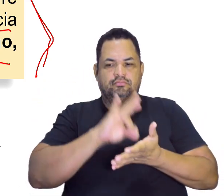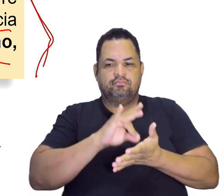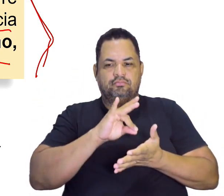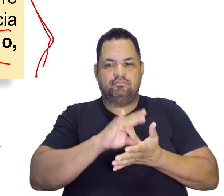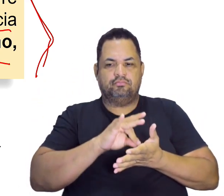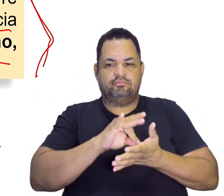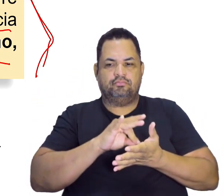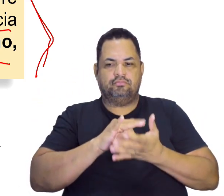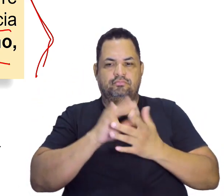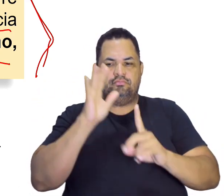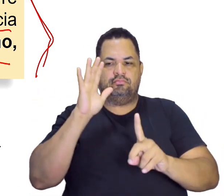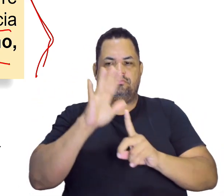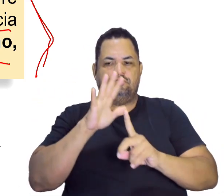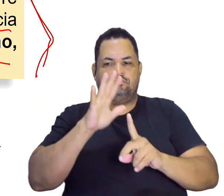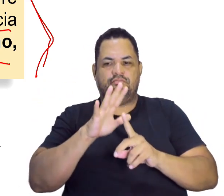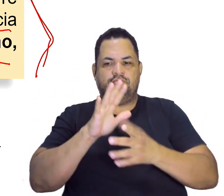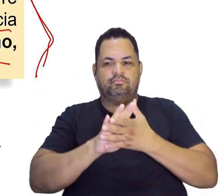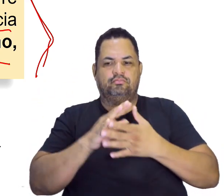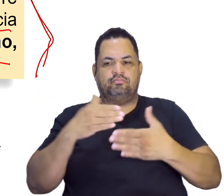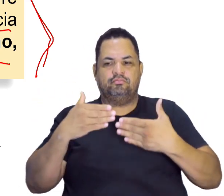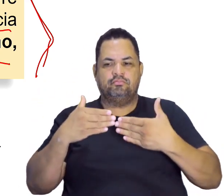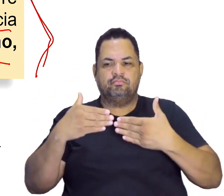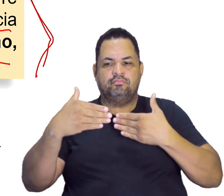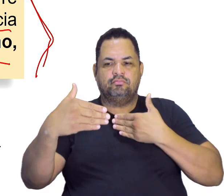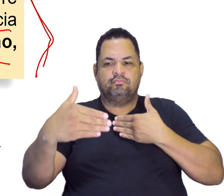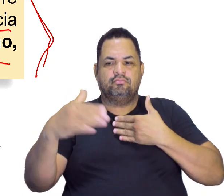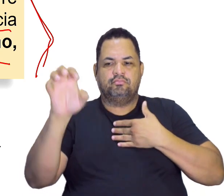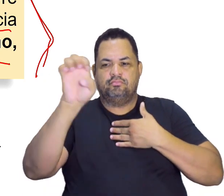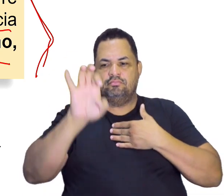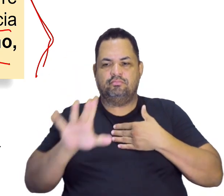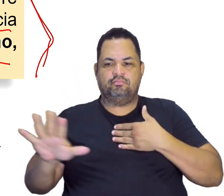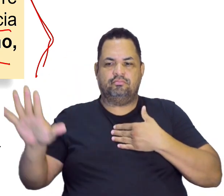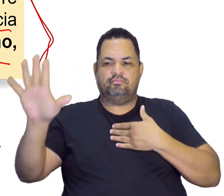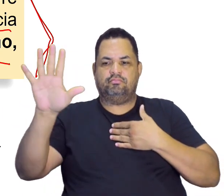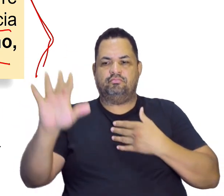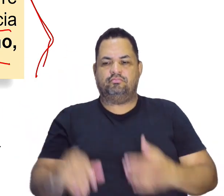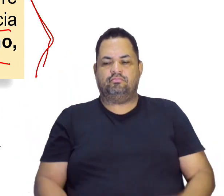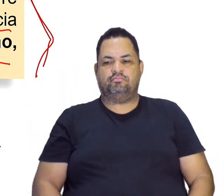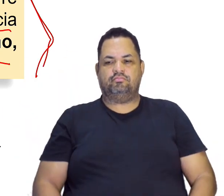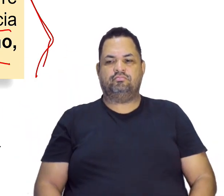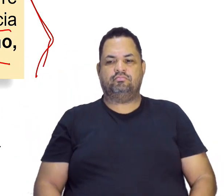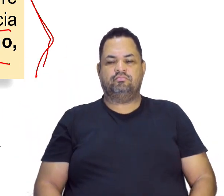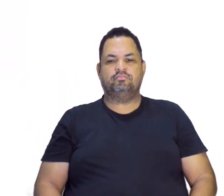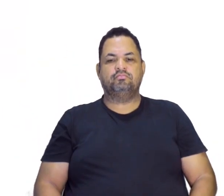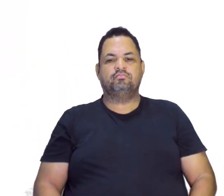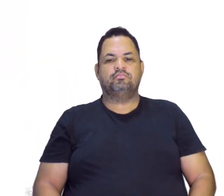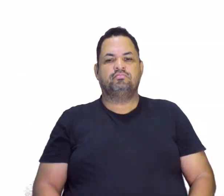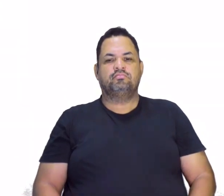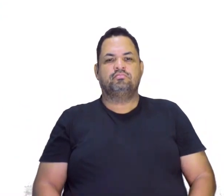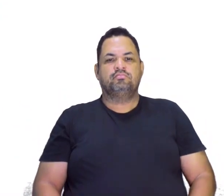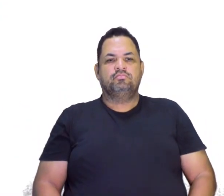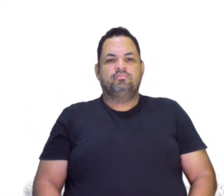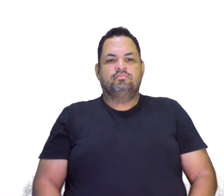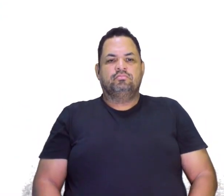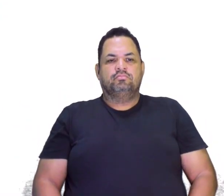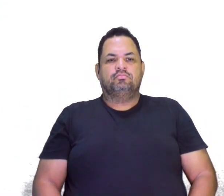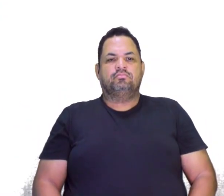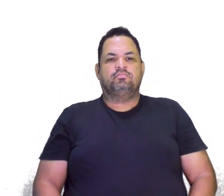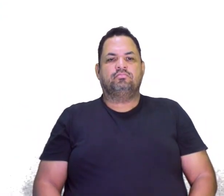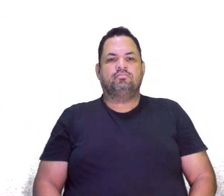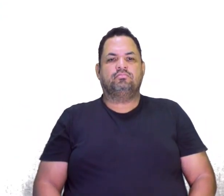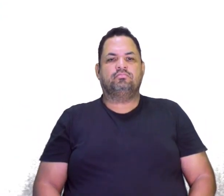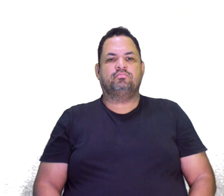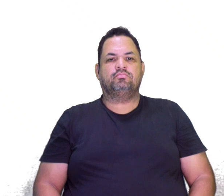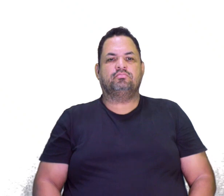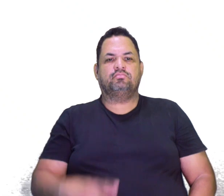realmente, né, da influência da vanguarda europeia. Tá? Então, vimos